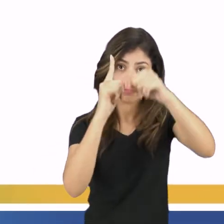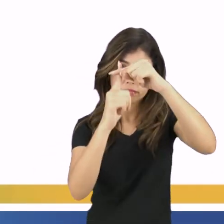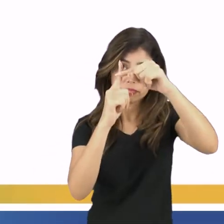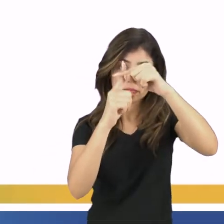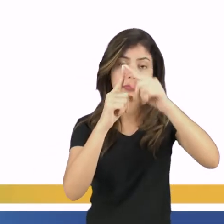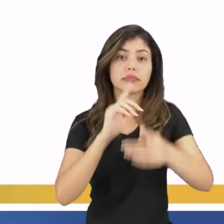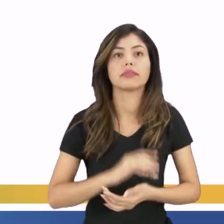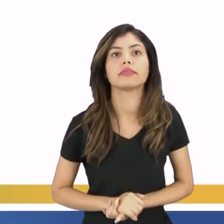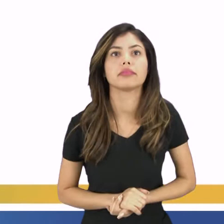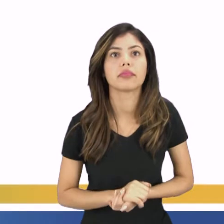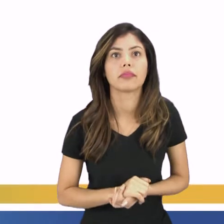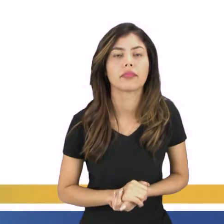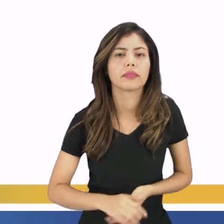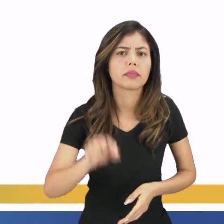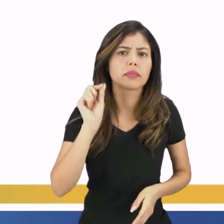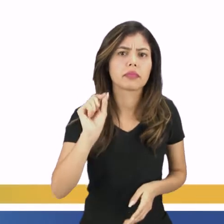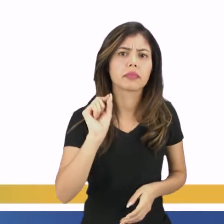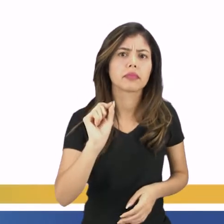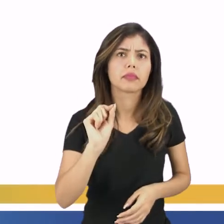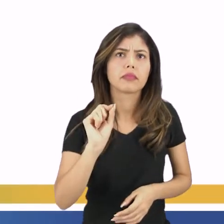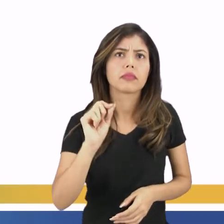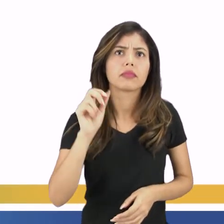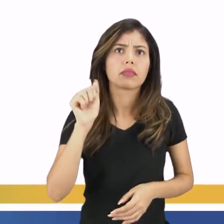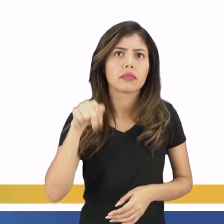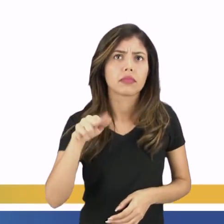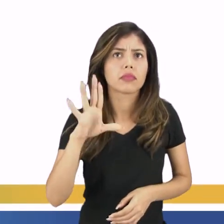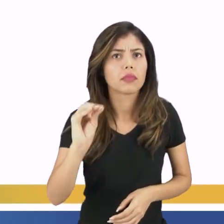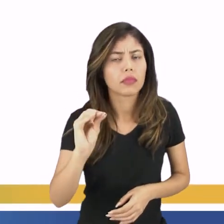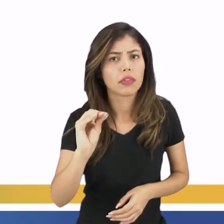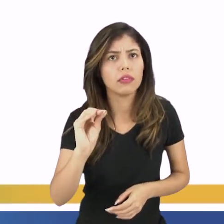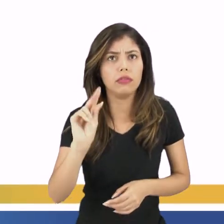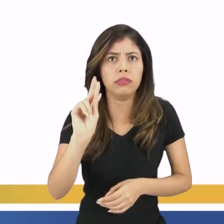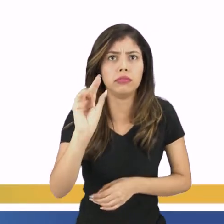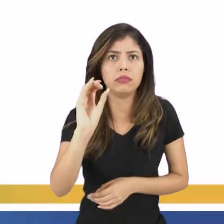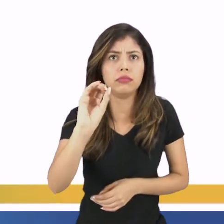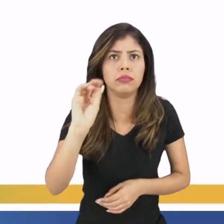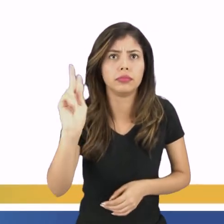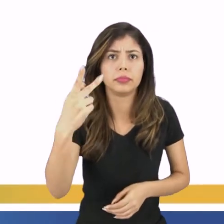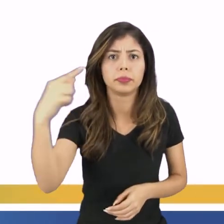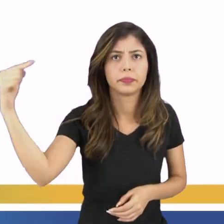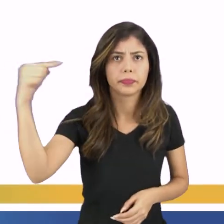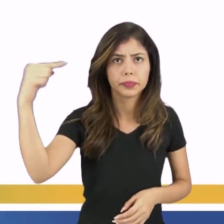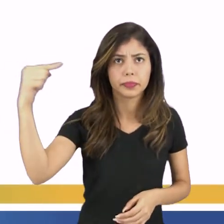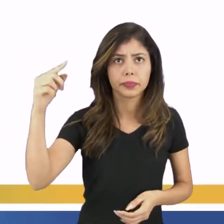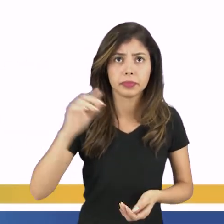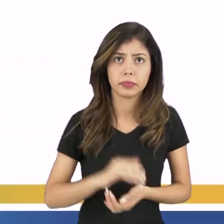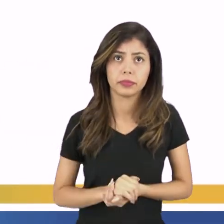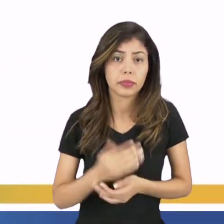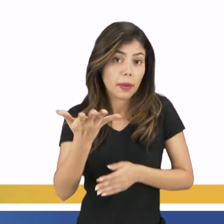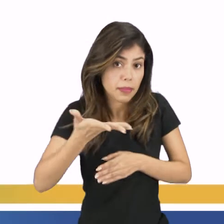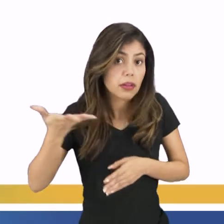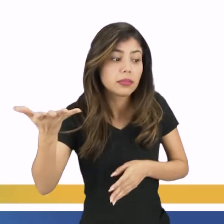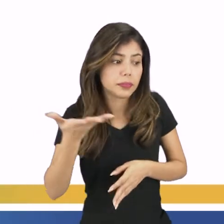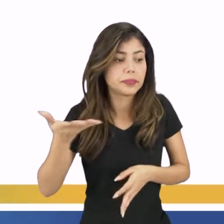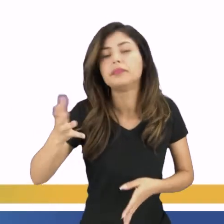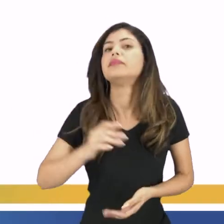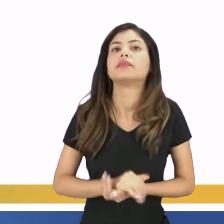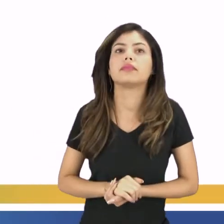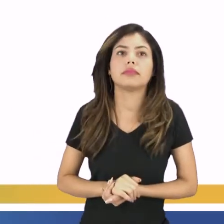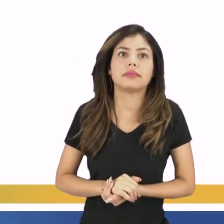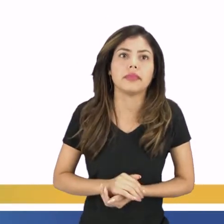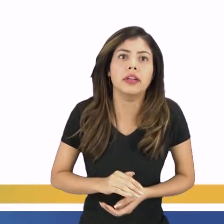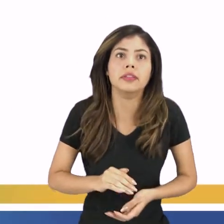do ácido. E quem é o nosso ânion? O OH-, como está aqui, que ele vai vir da base. Então, aqui a gente